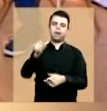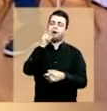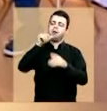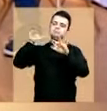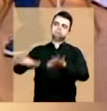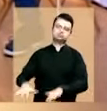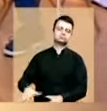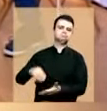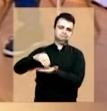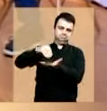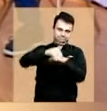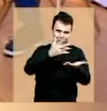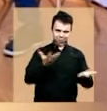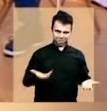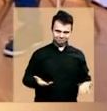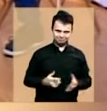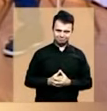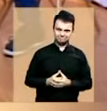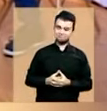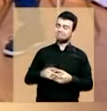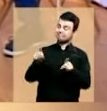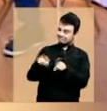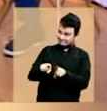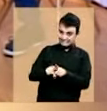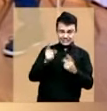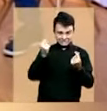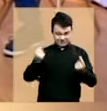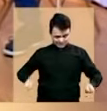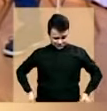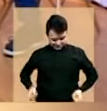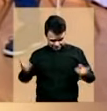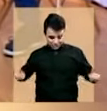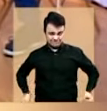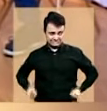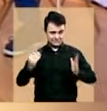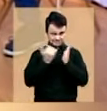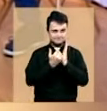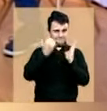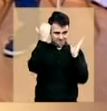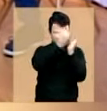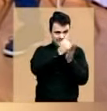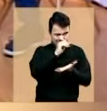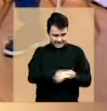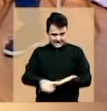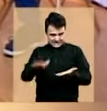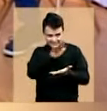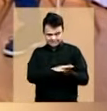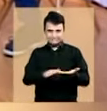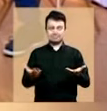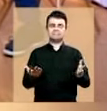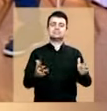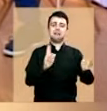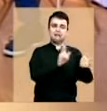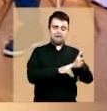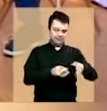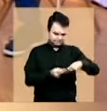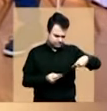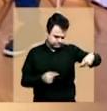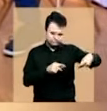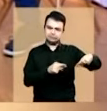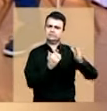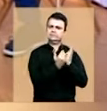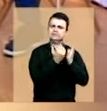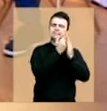Desculpa. Influencia no bolso da pessoa. Era isso que eu ia perguntar. Diretamente, não é? Com certeza. Essas tarifas que começam a ser alteradas, às